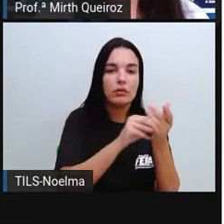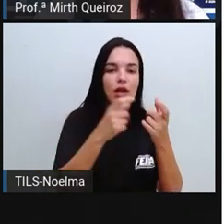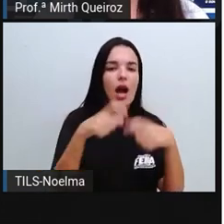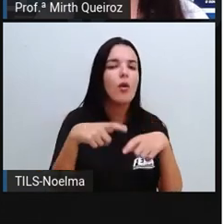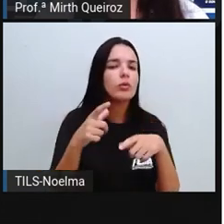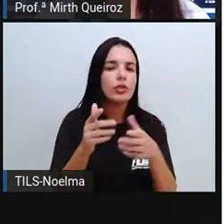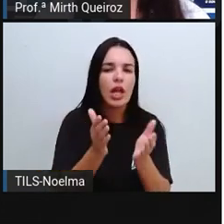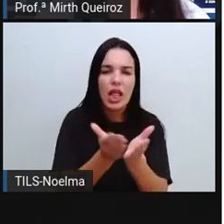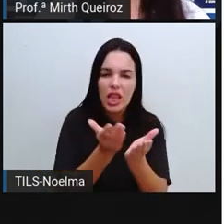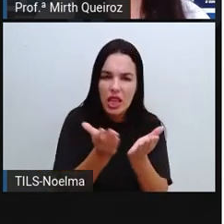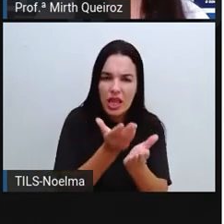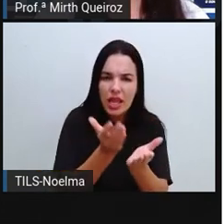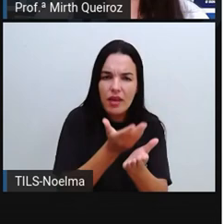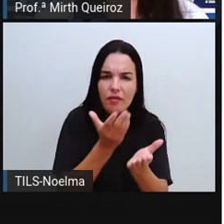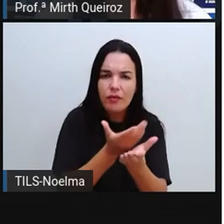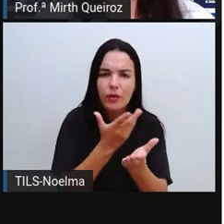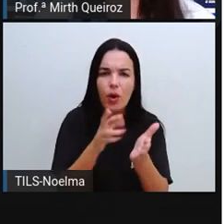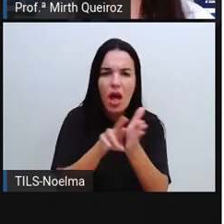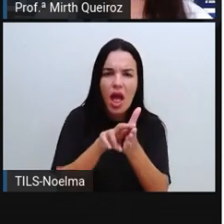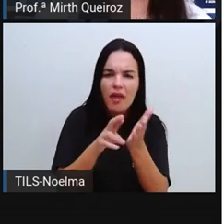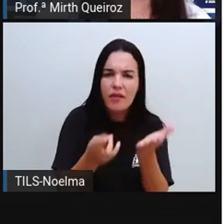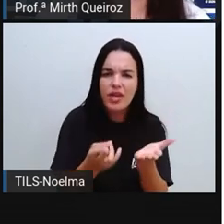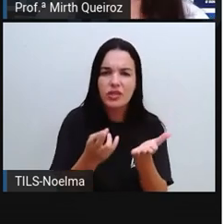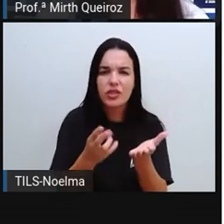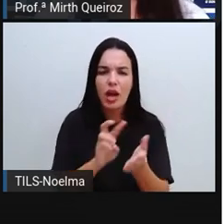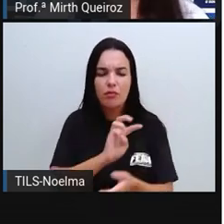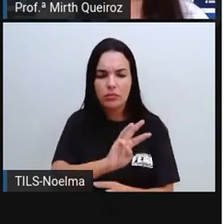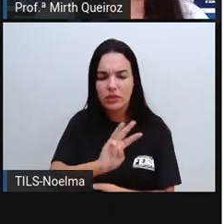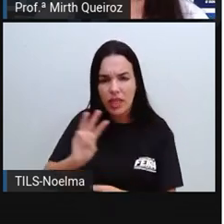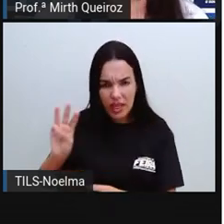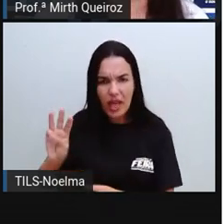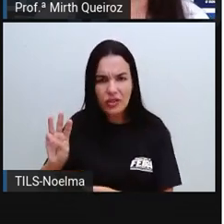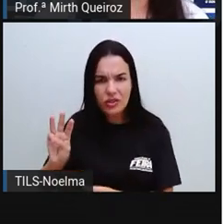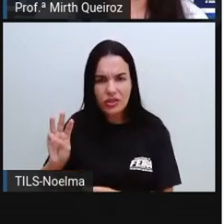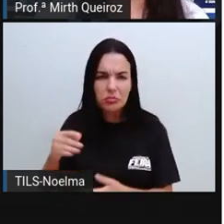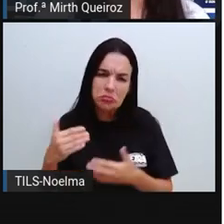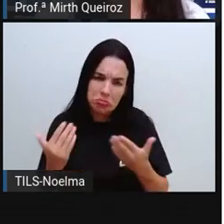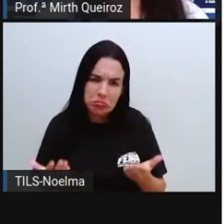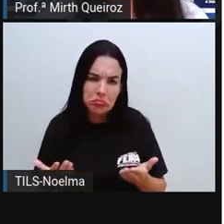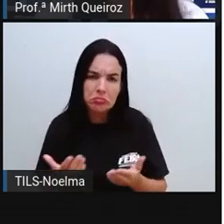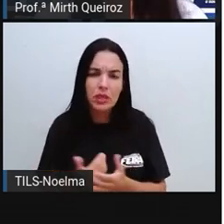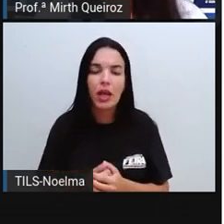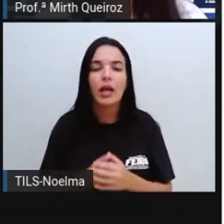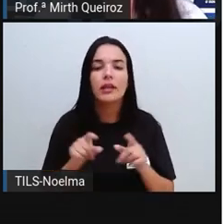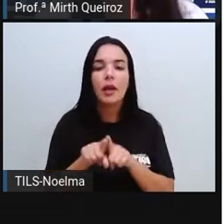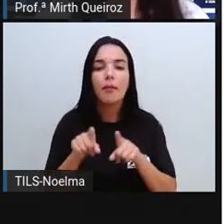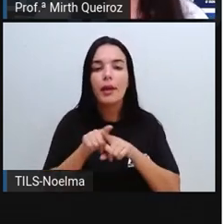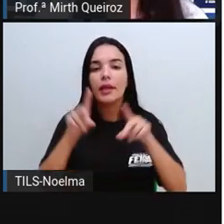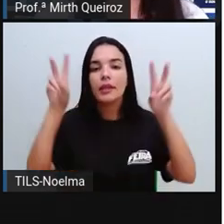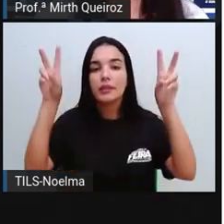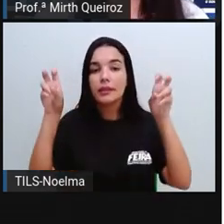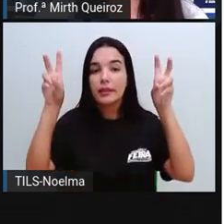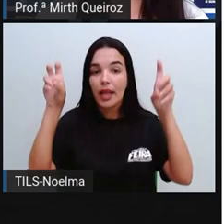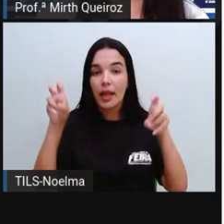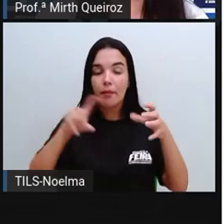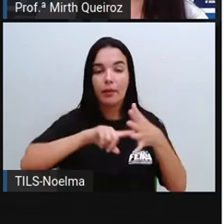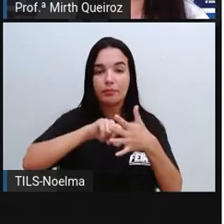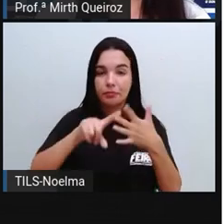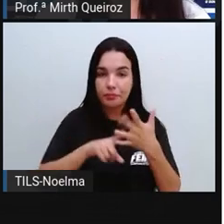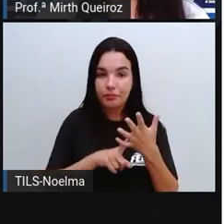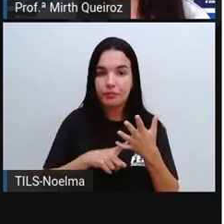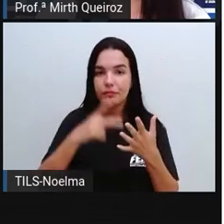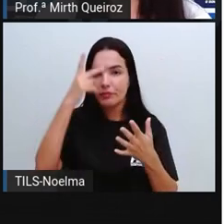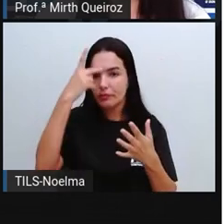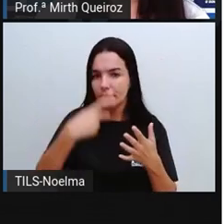Vocês vão produzir um relato como se fosse para livros, revistas, sites, internet? O tema, né? O tema tem que ser assuntos